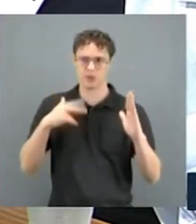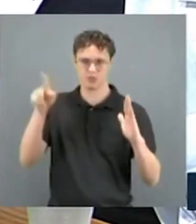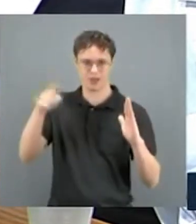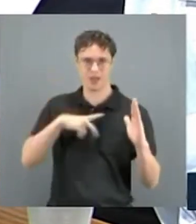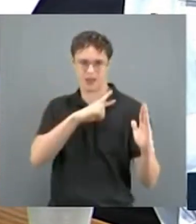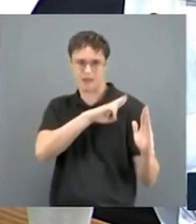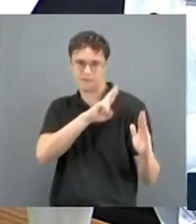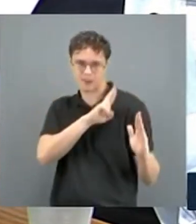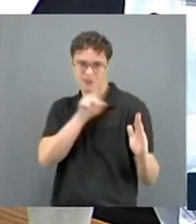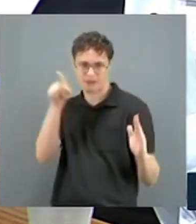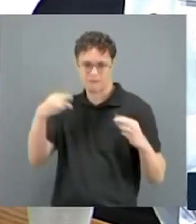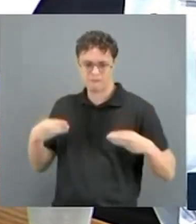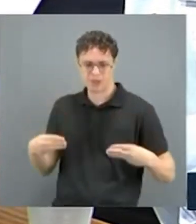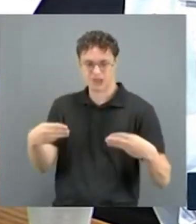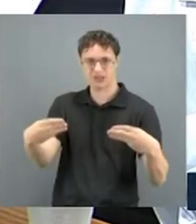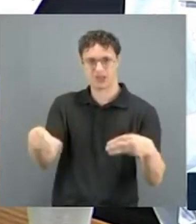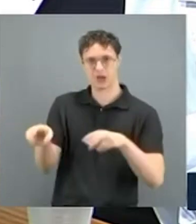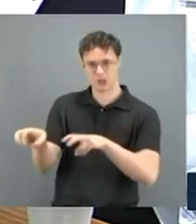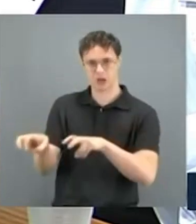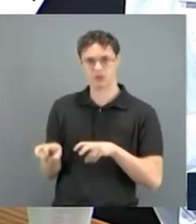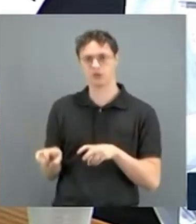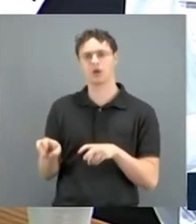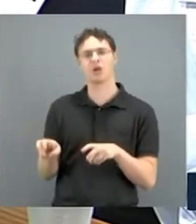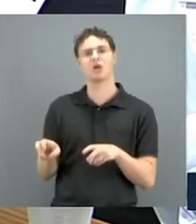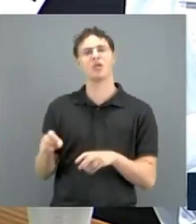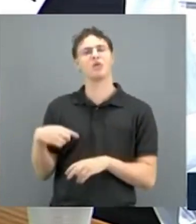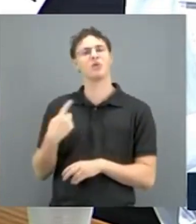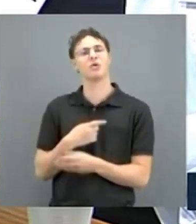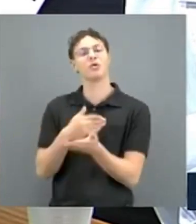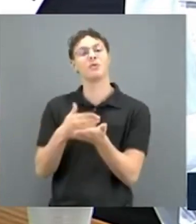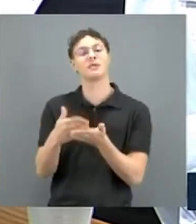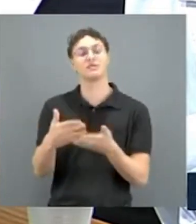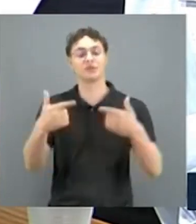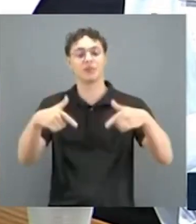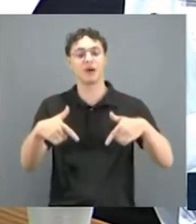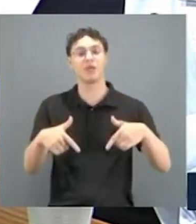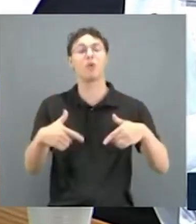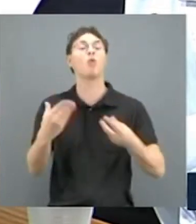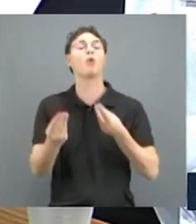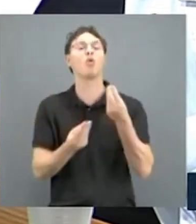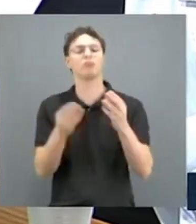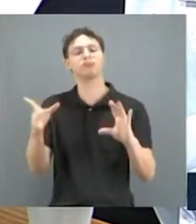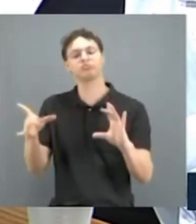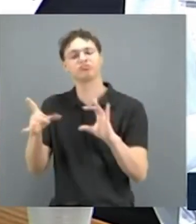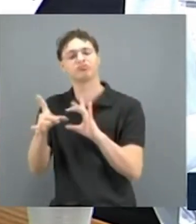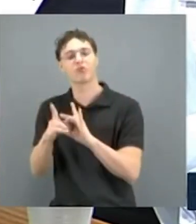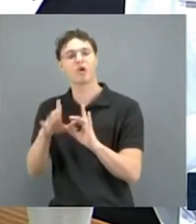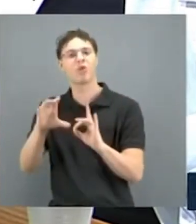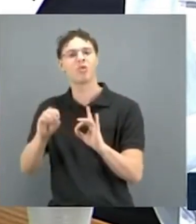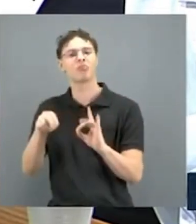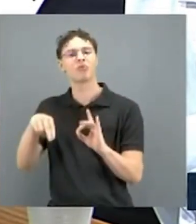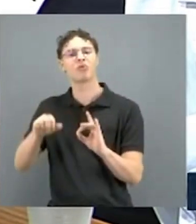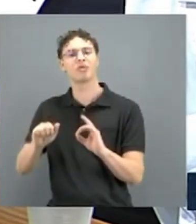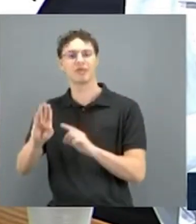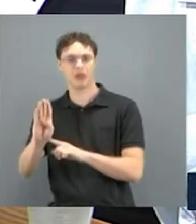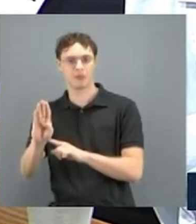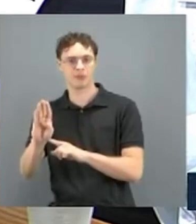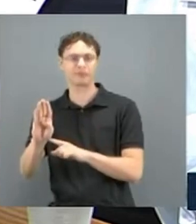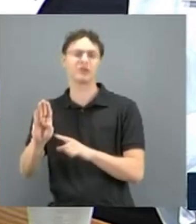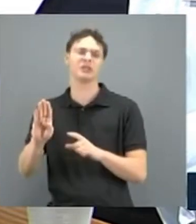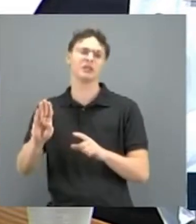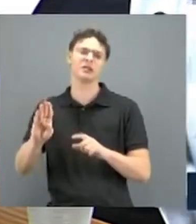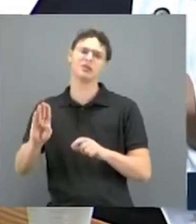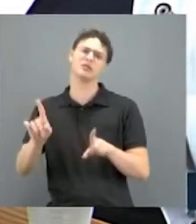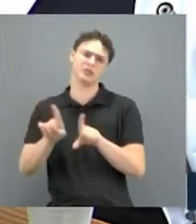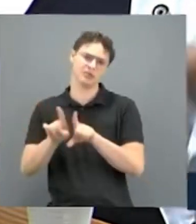Agricultura nós começamos todo um trabalho através da Conab e junto com alguma com